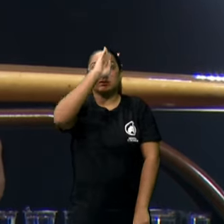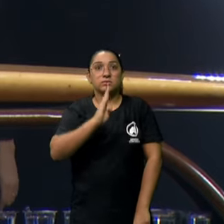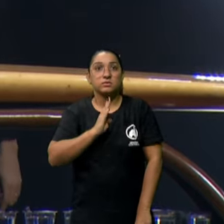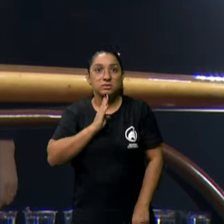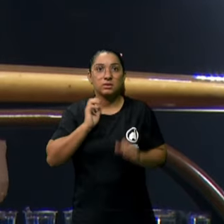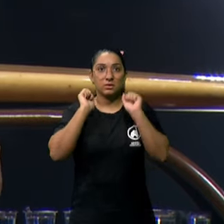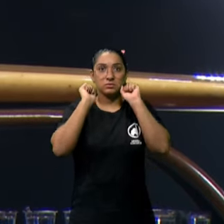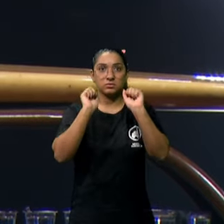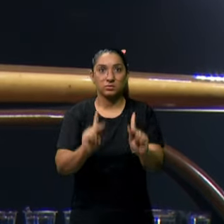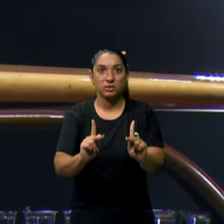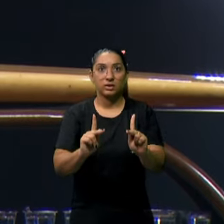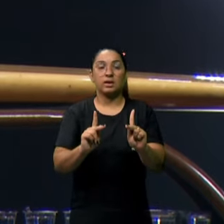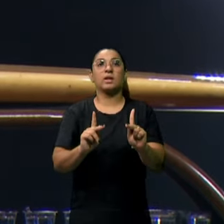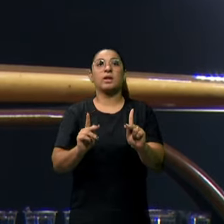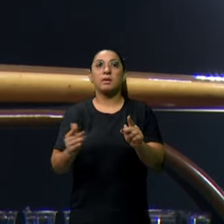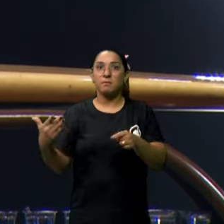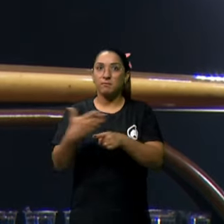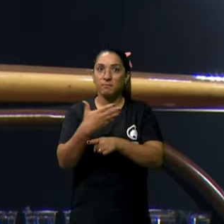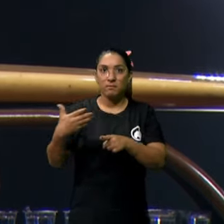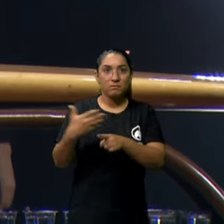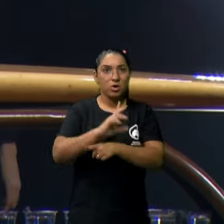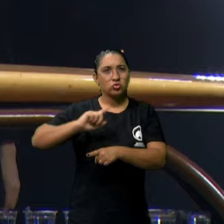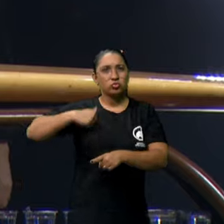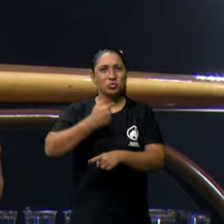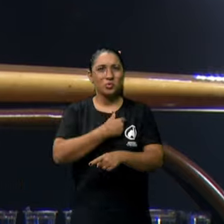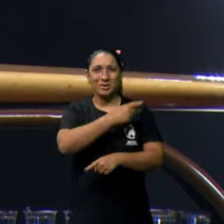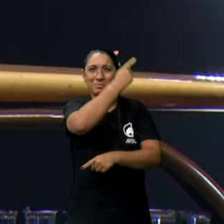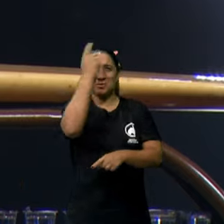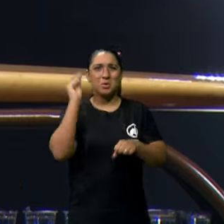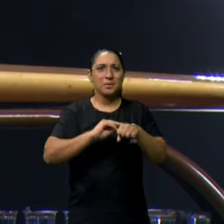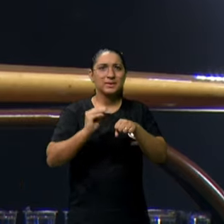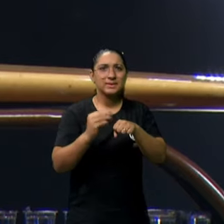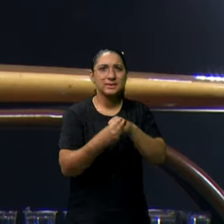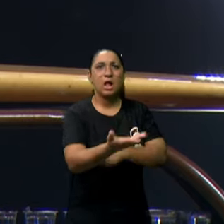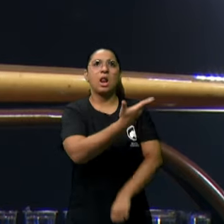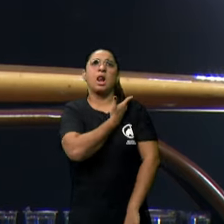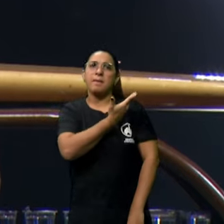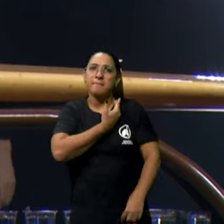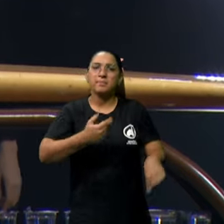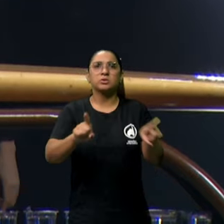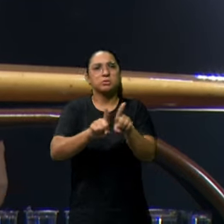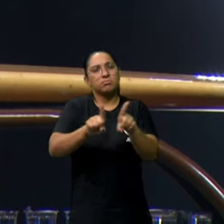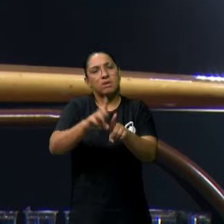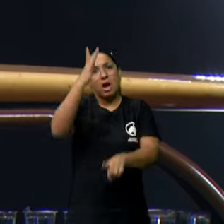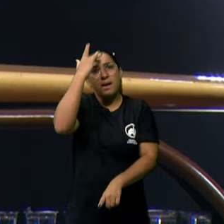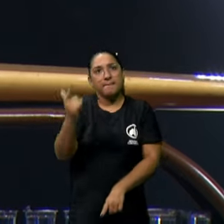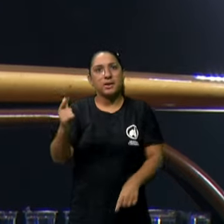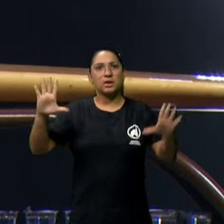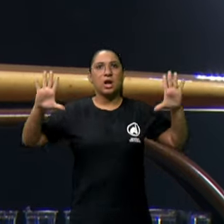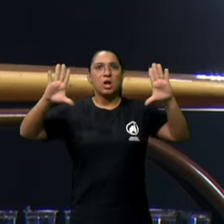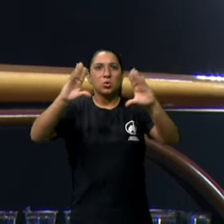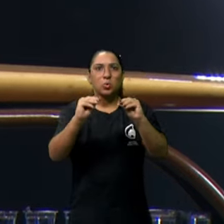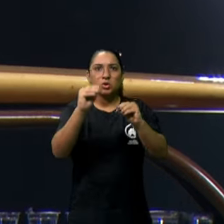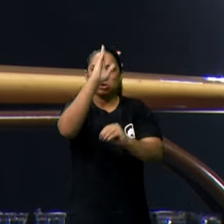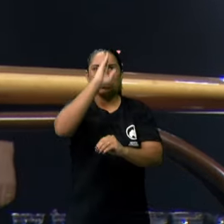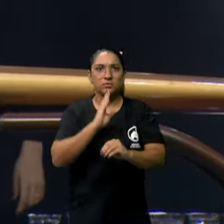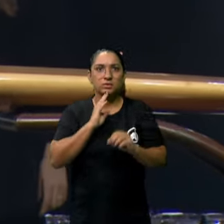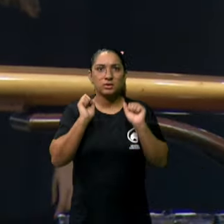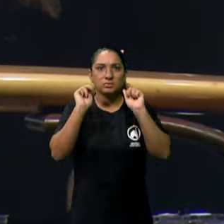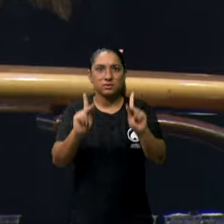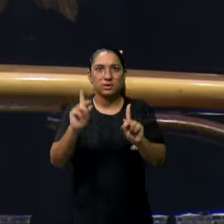tua célula traz o pessoal todo vamos entrar numa guerra daquelas boas aqui pelo nosso destino amanhã à noite Deus abençoe vocês